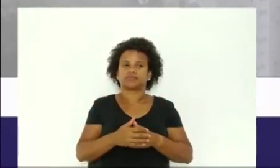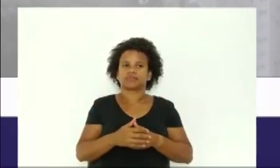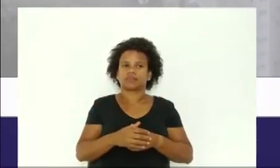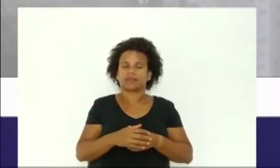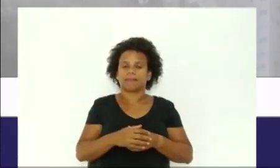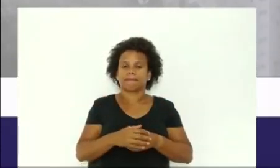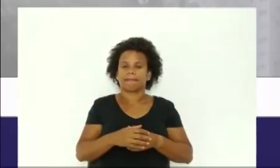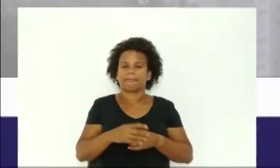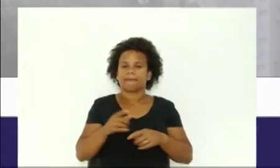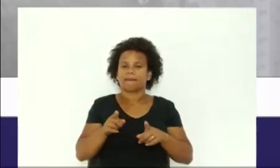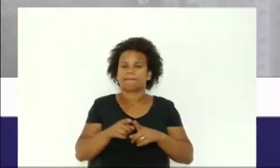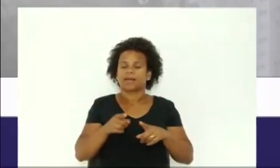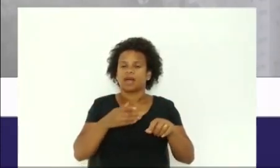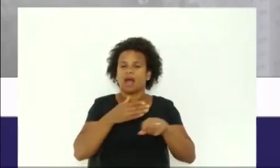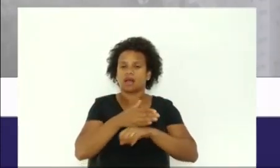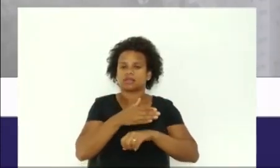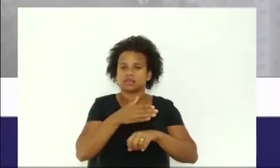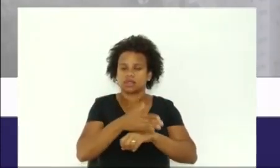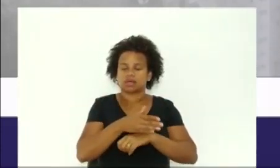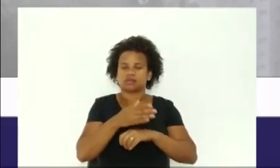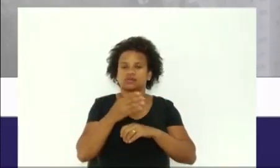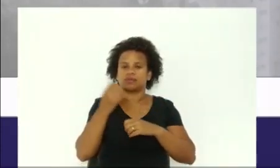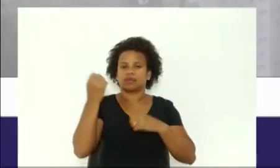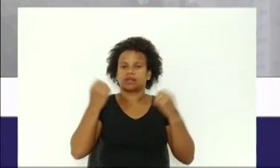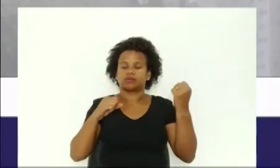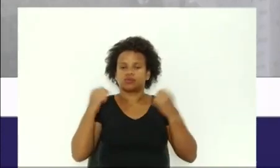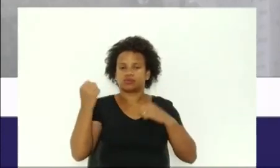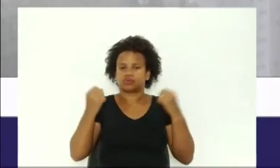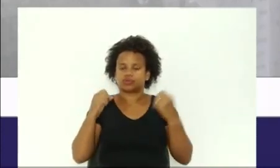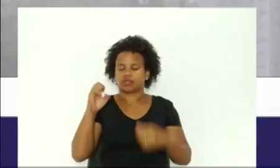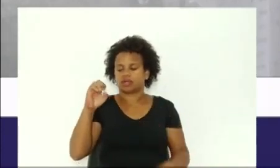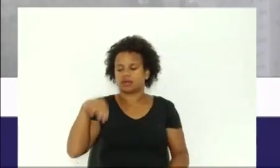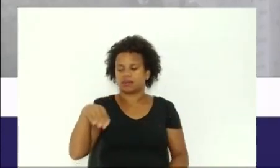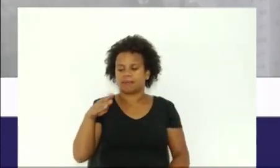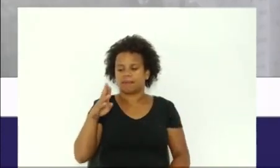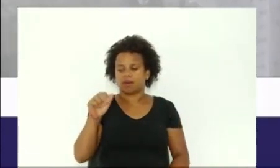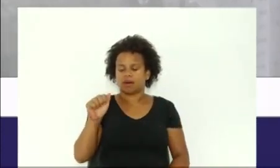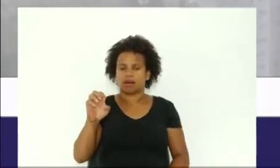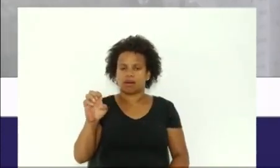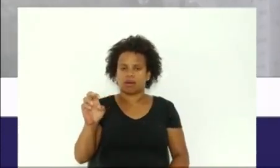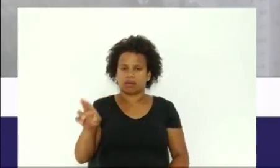Acesso para indústrias como a Embraer, hospital,